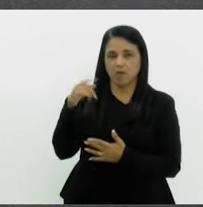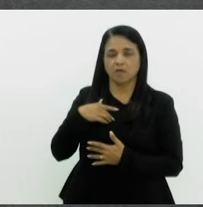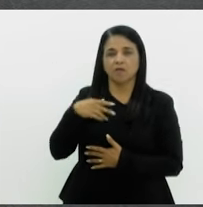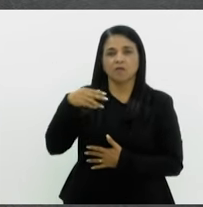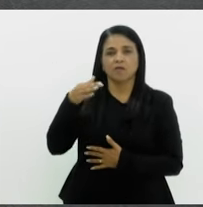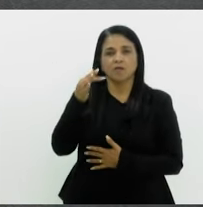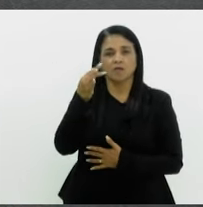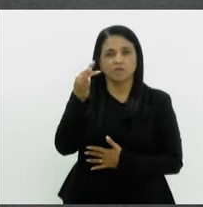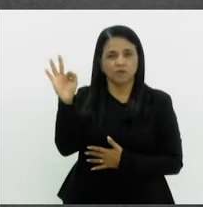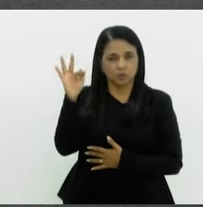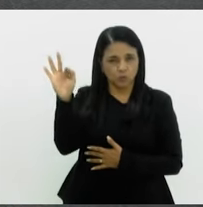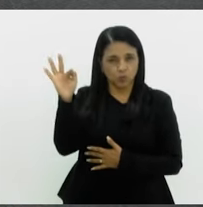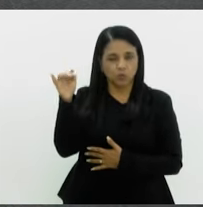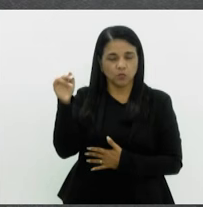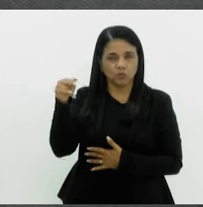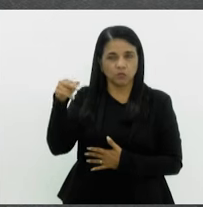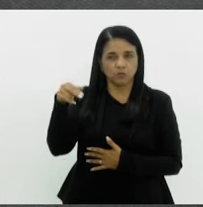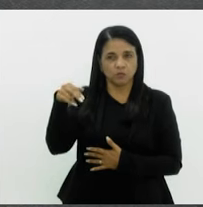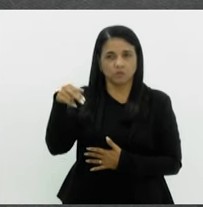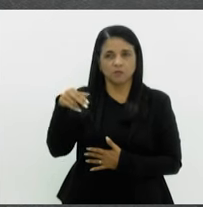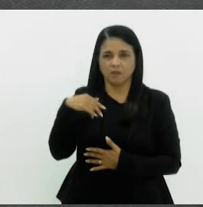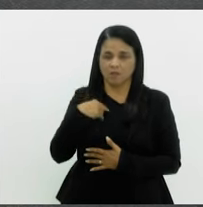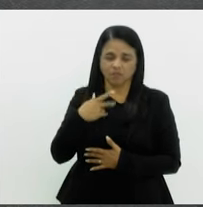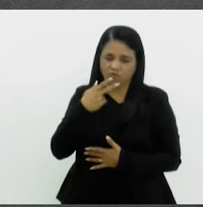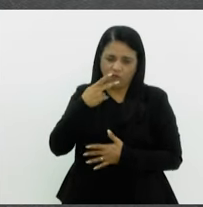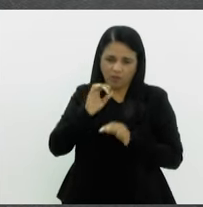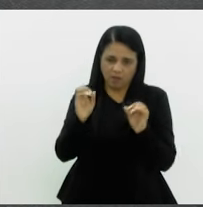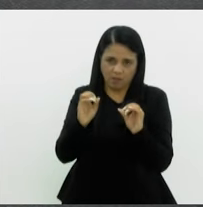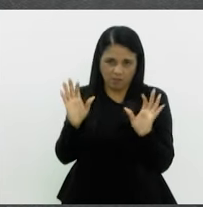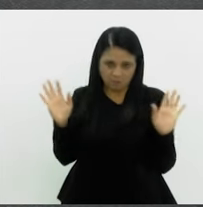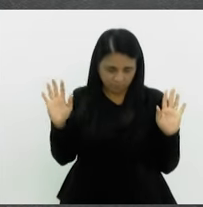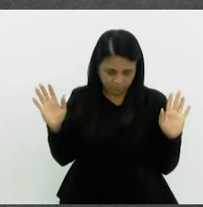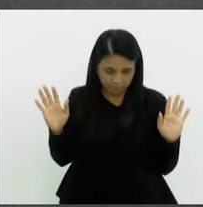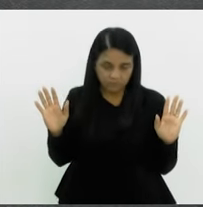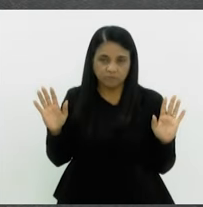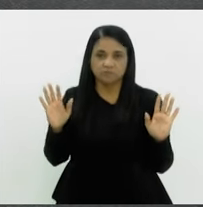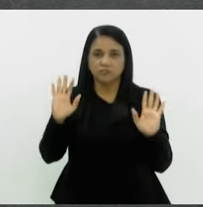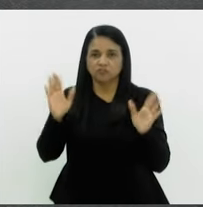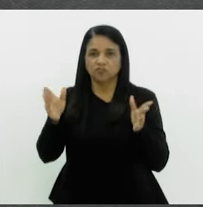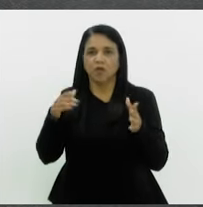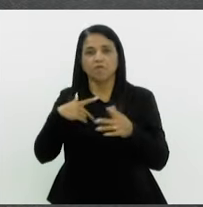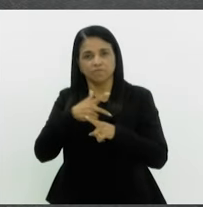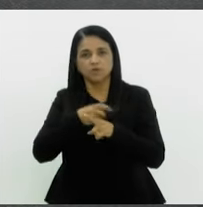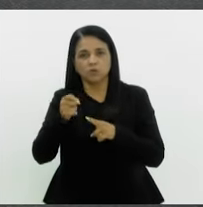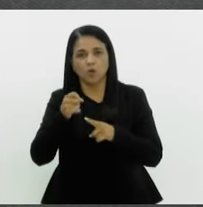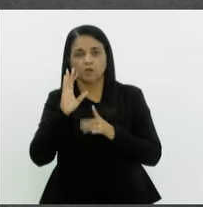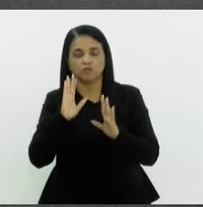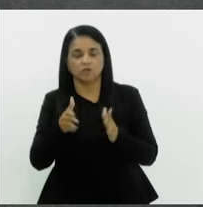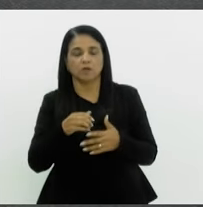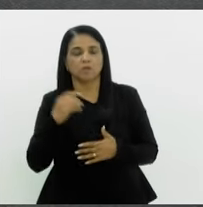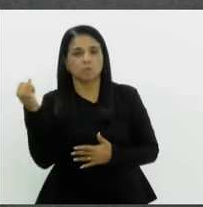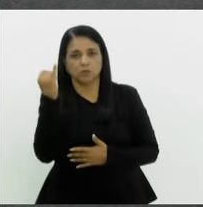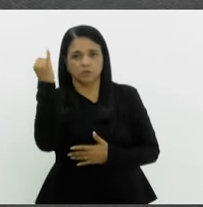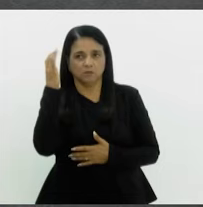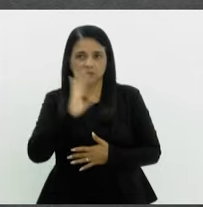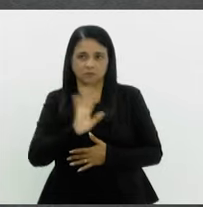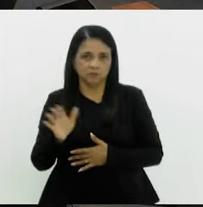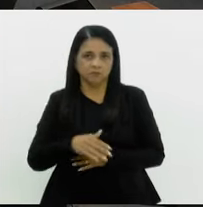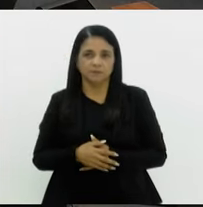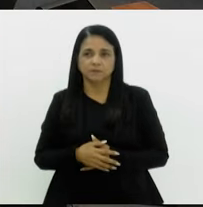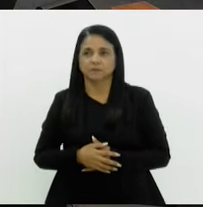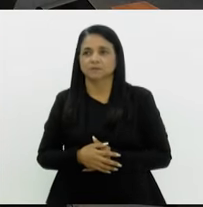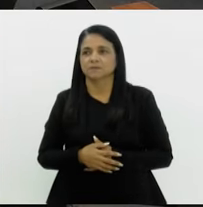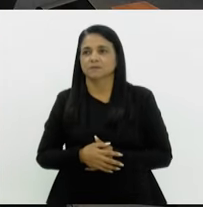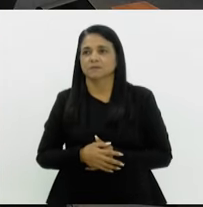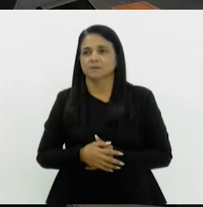aquela, sempre com comentários, não pode dispensar comentários, a senhora já foi vitoriosa, isso é que importa. Pois não, deputada, para terminar,